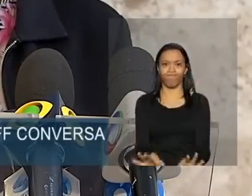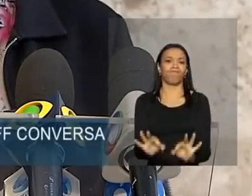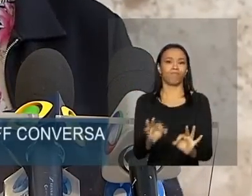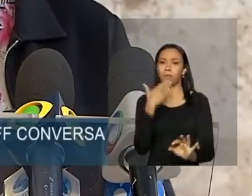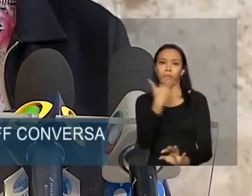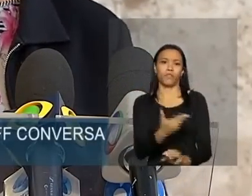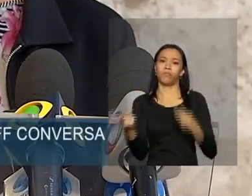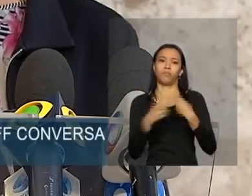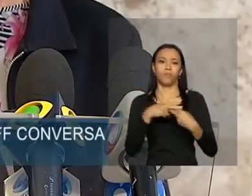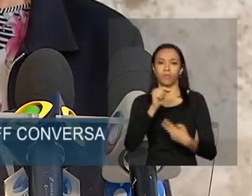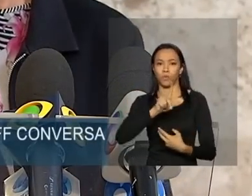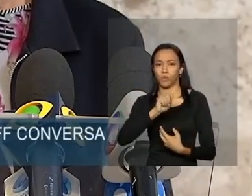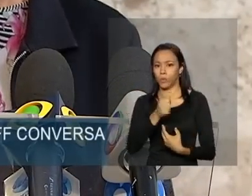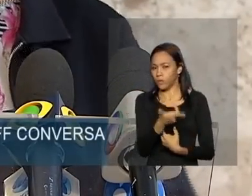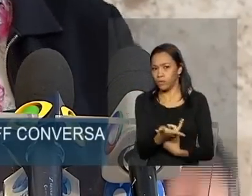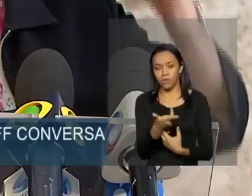ato que